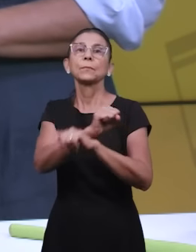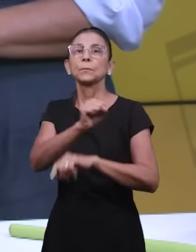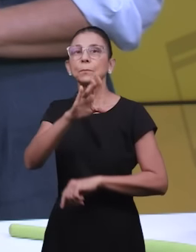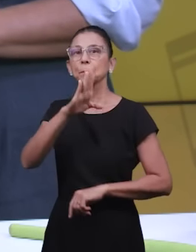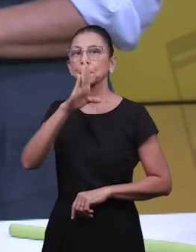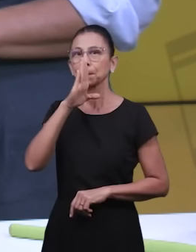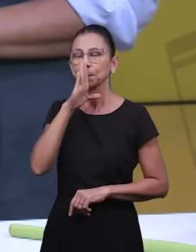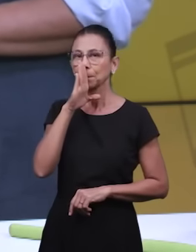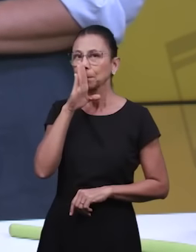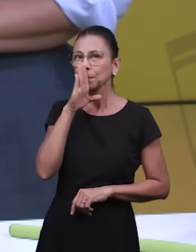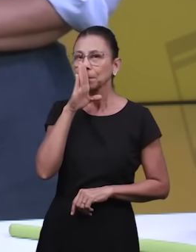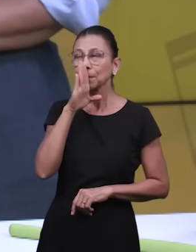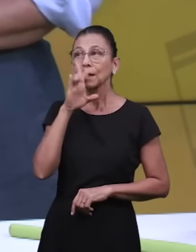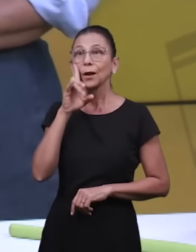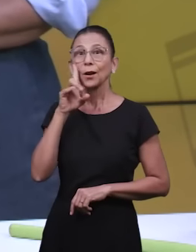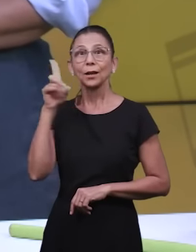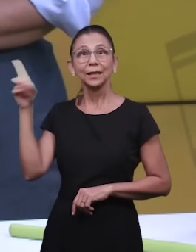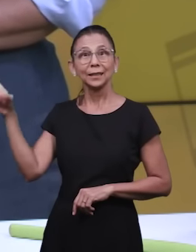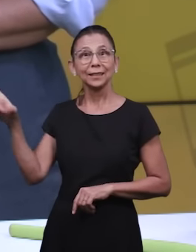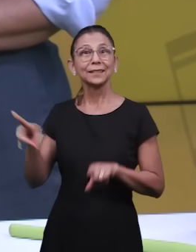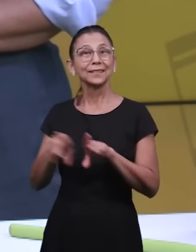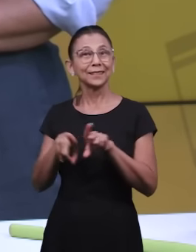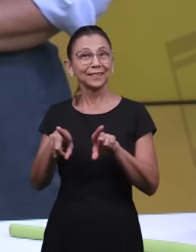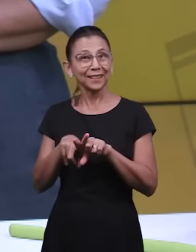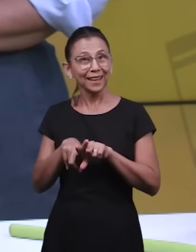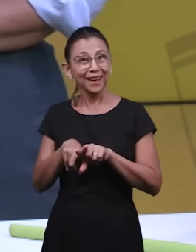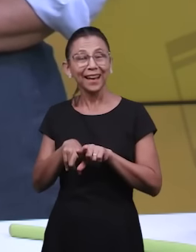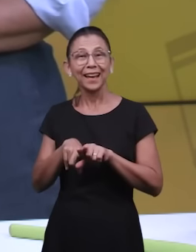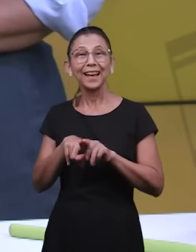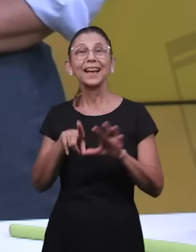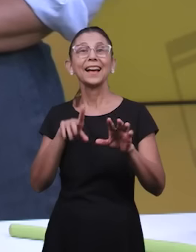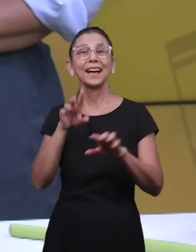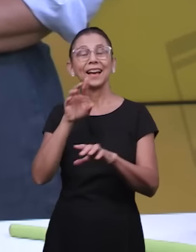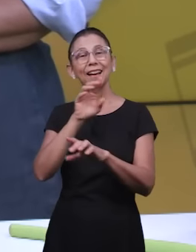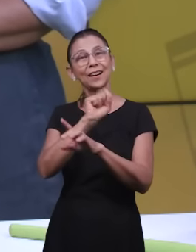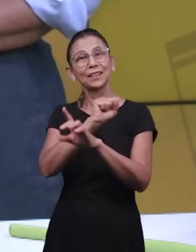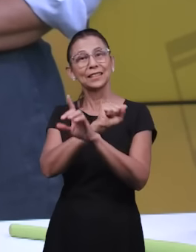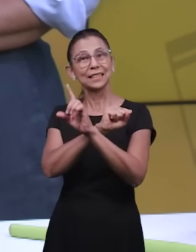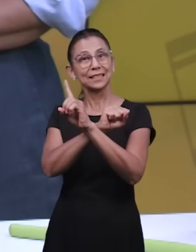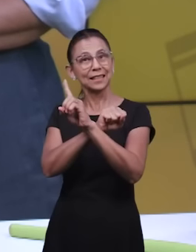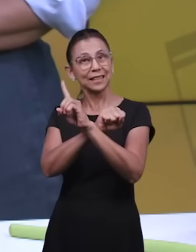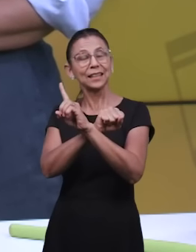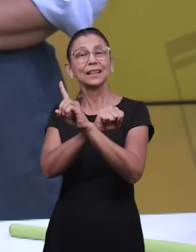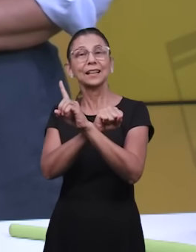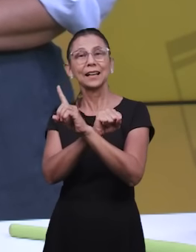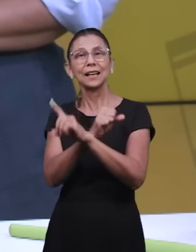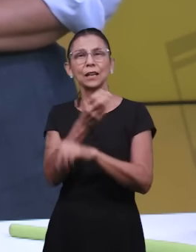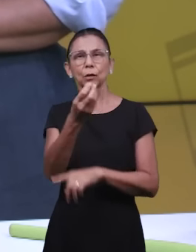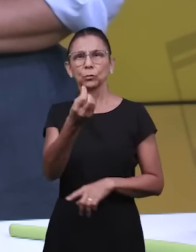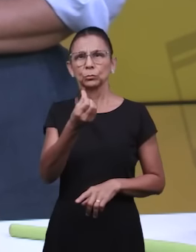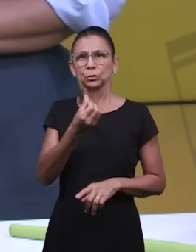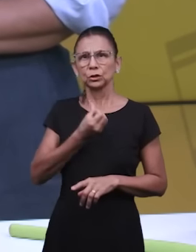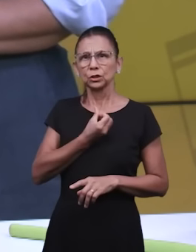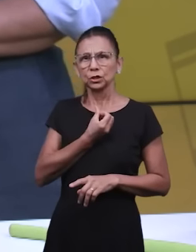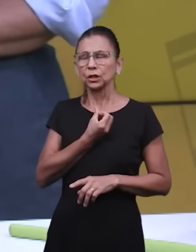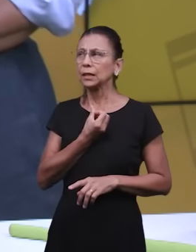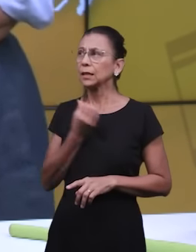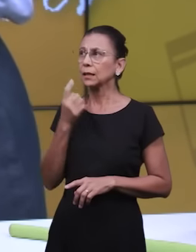um silêncio. E olha, aqui também é uma pausa, pausa de colcheia